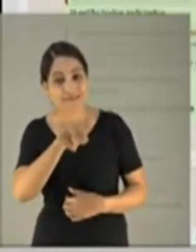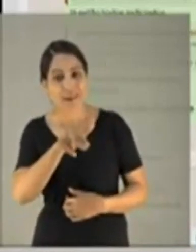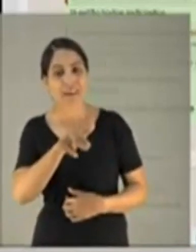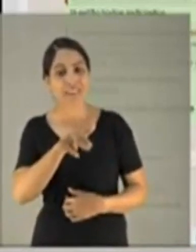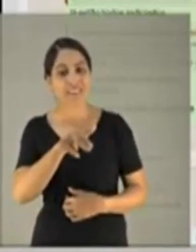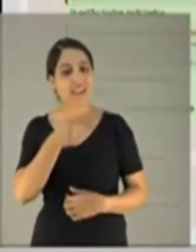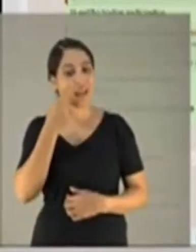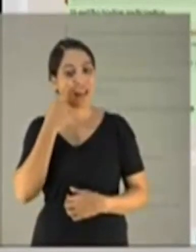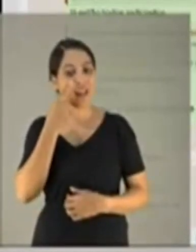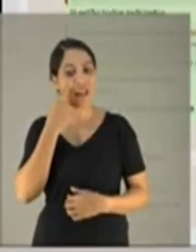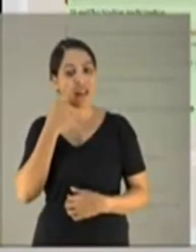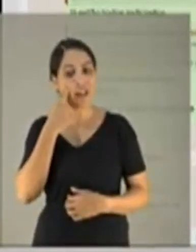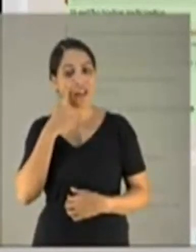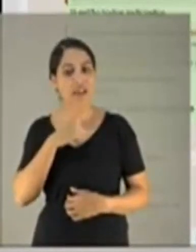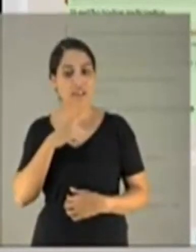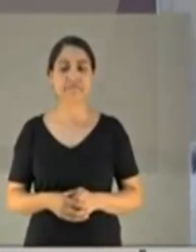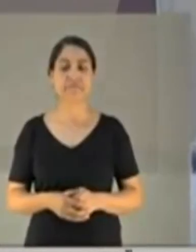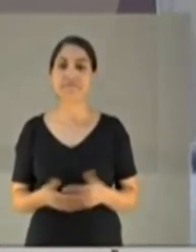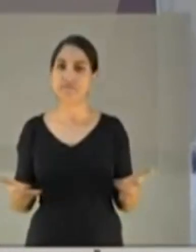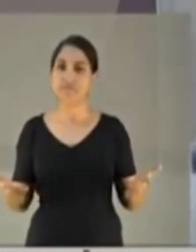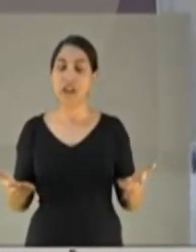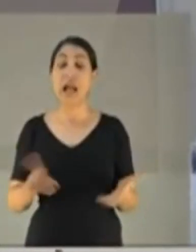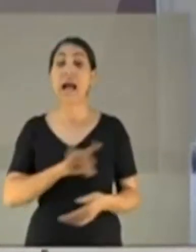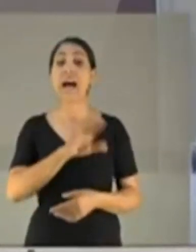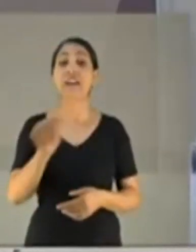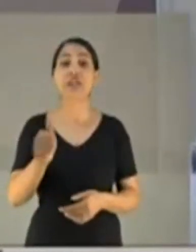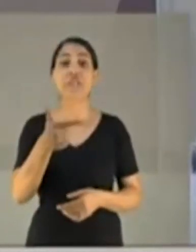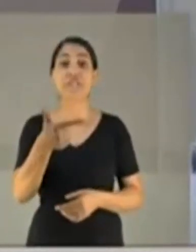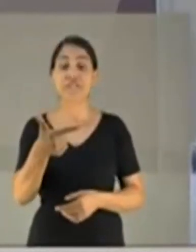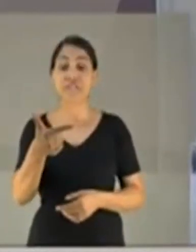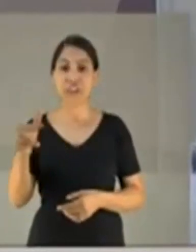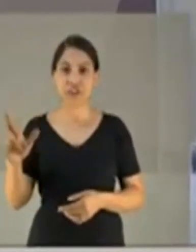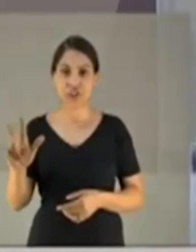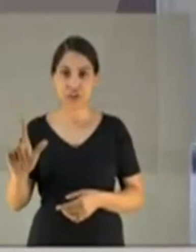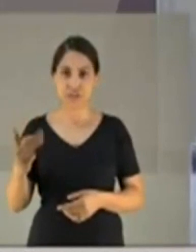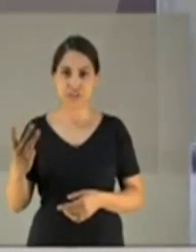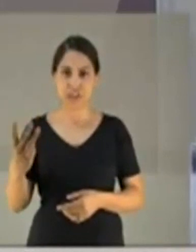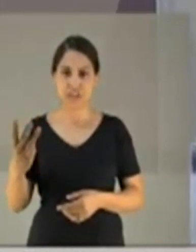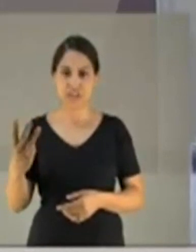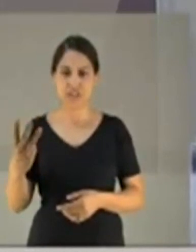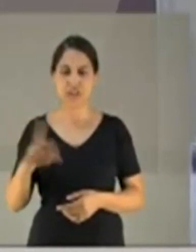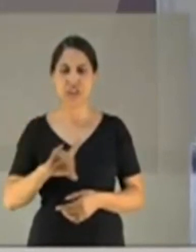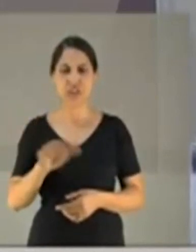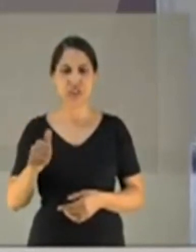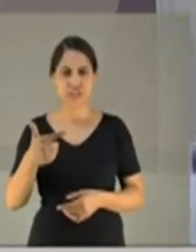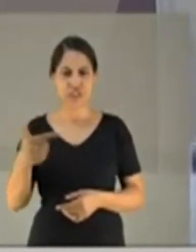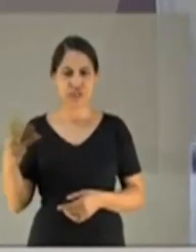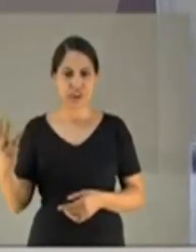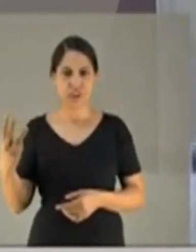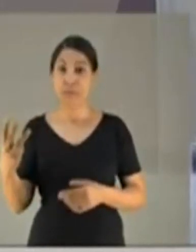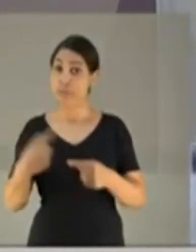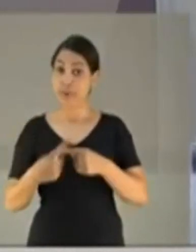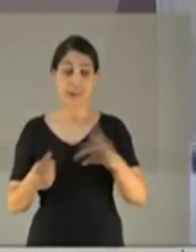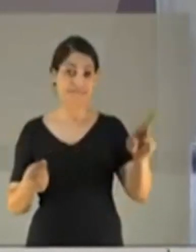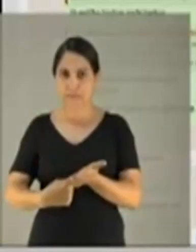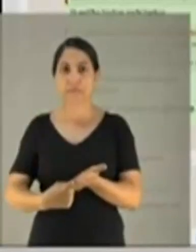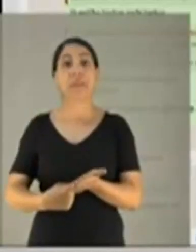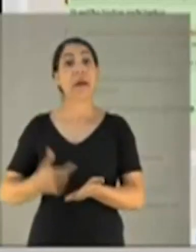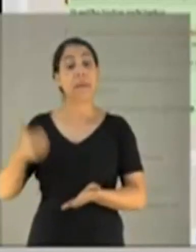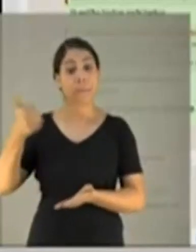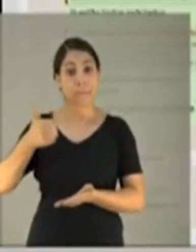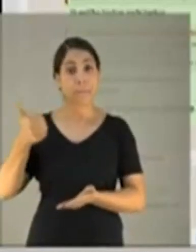que não constava no acordo entre a Precisa Medicamentos e a fabricante indiana do imunizante, Barat Biontech.